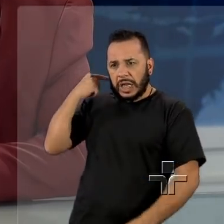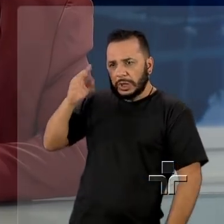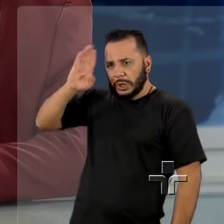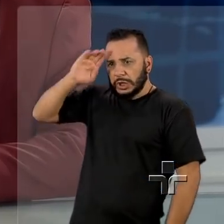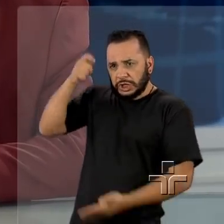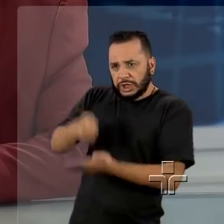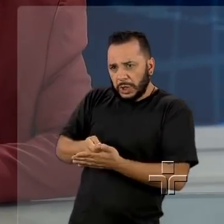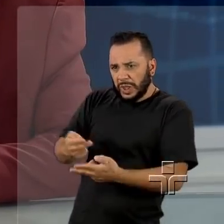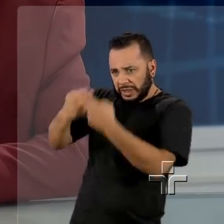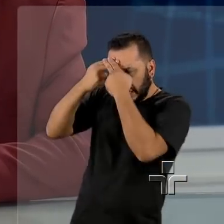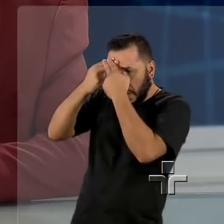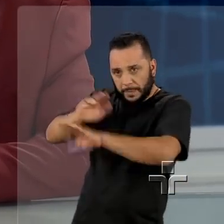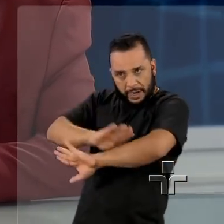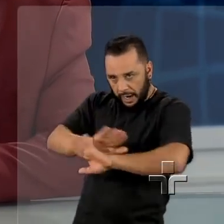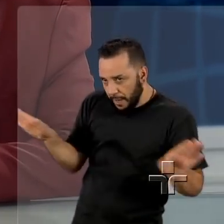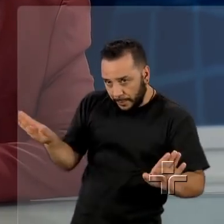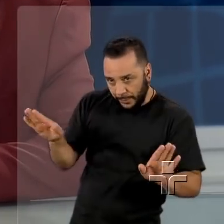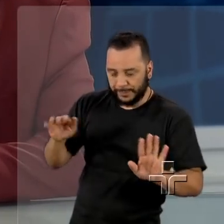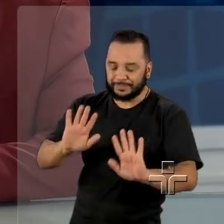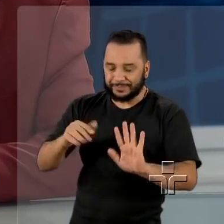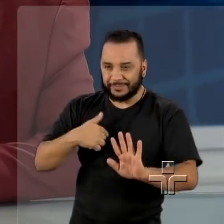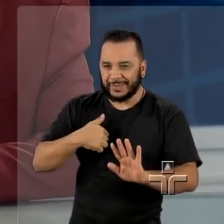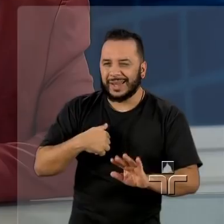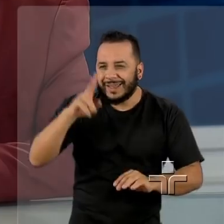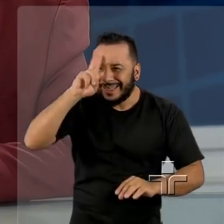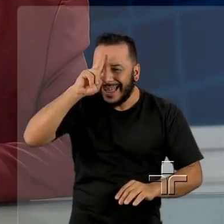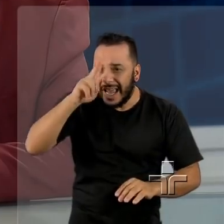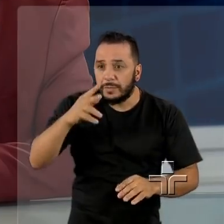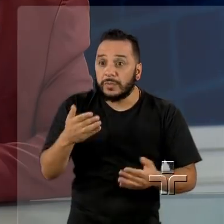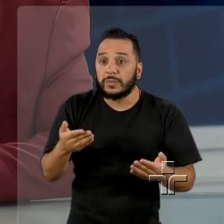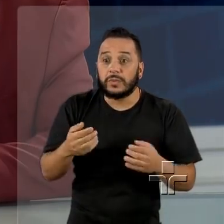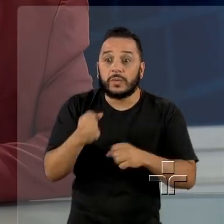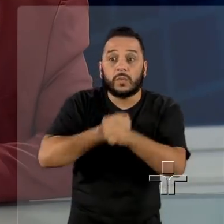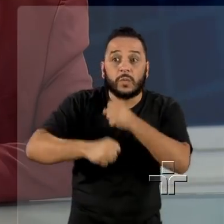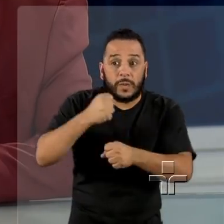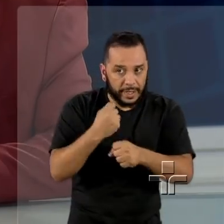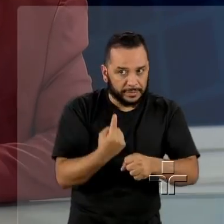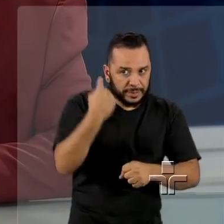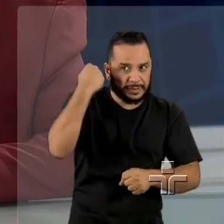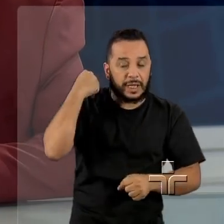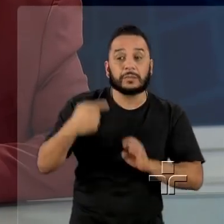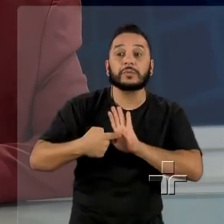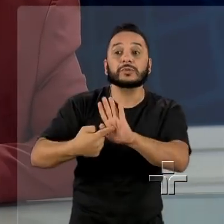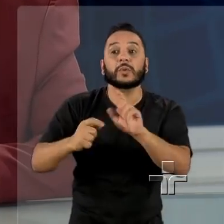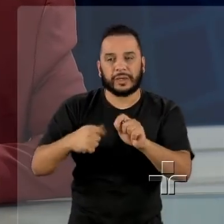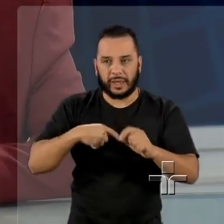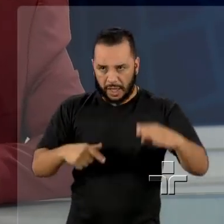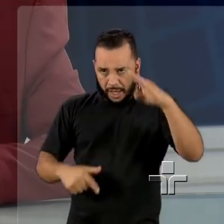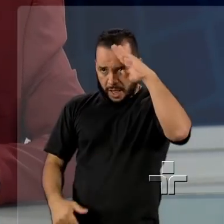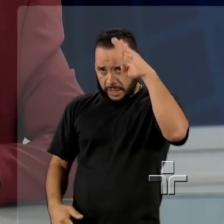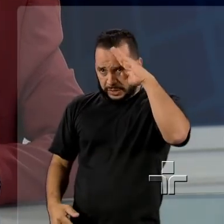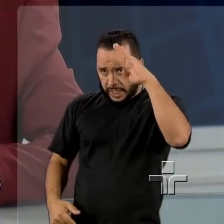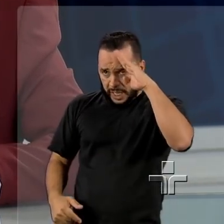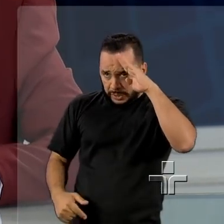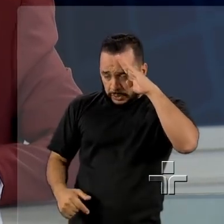pensam, pelo menos, desse assunto. Como você vê, Pondé? Olha, eu parto do que o Jorge falou. Eu acho